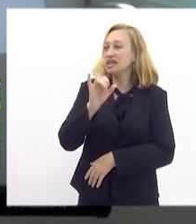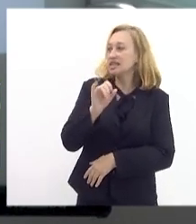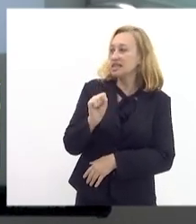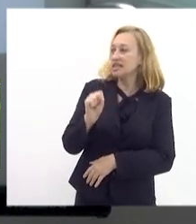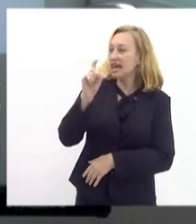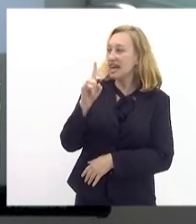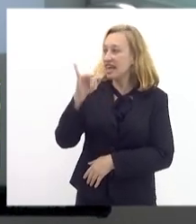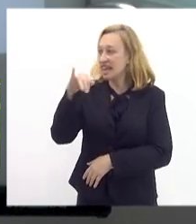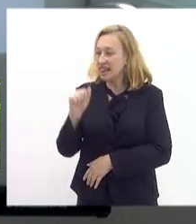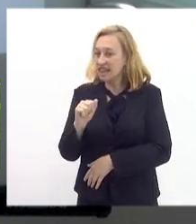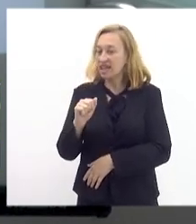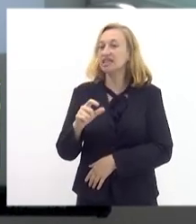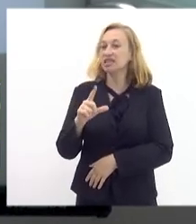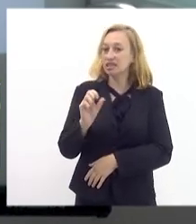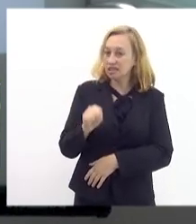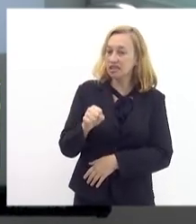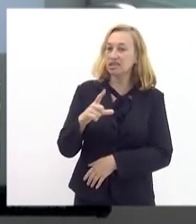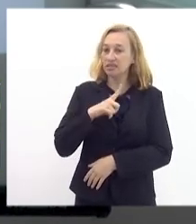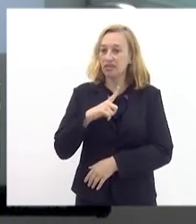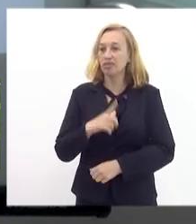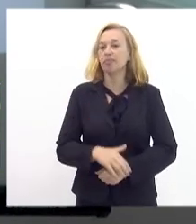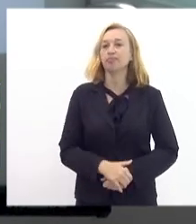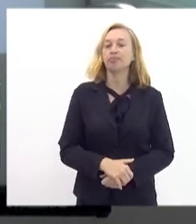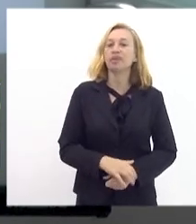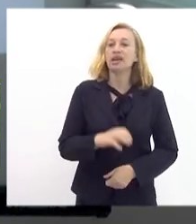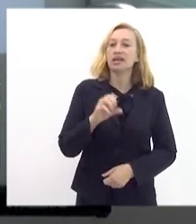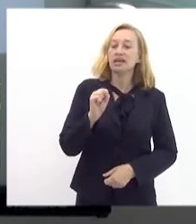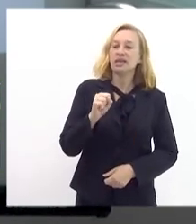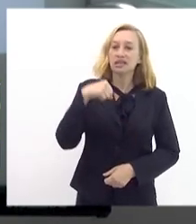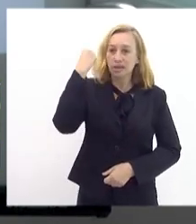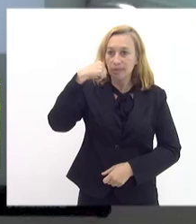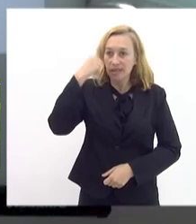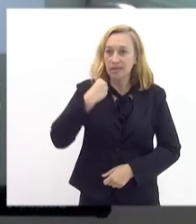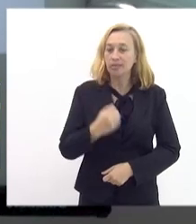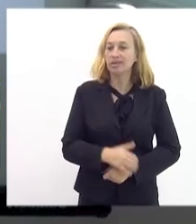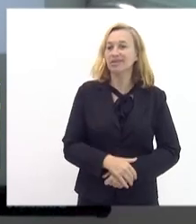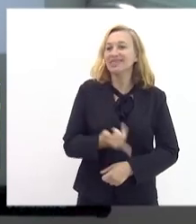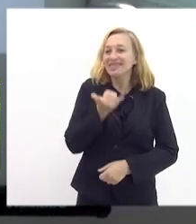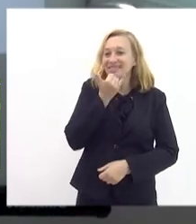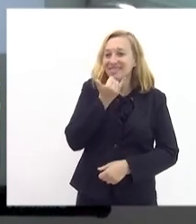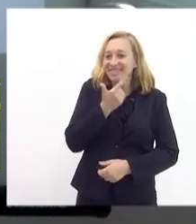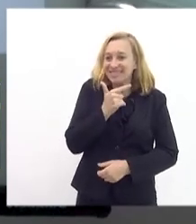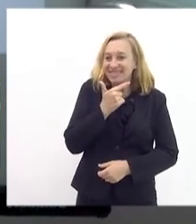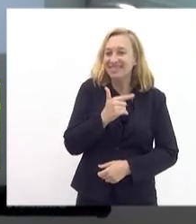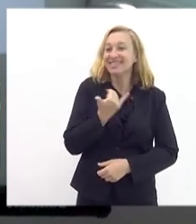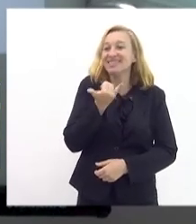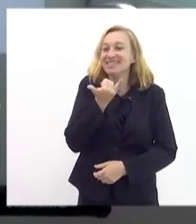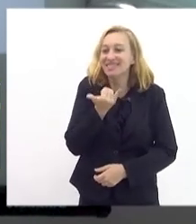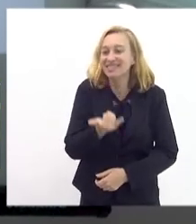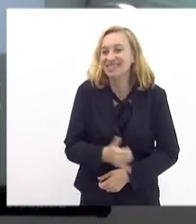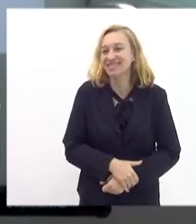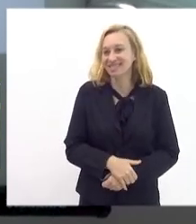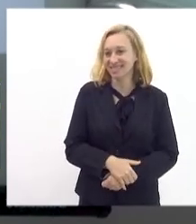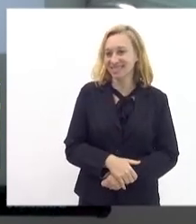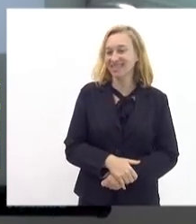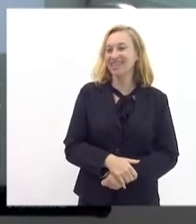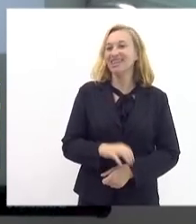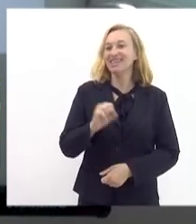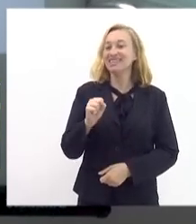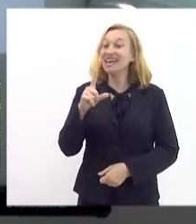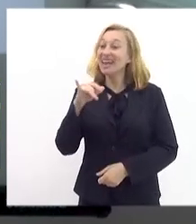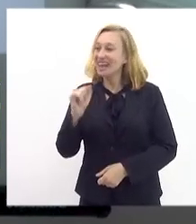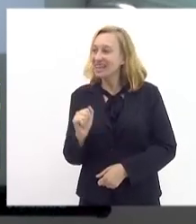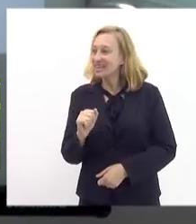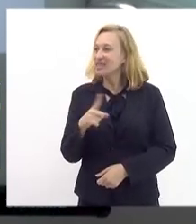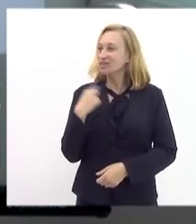então Tivemos sim em Sepetiba desculpa Sevilla então